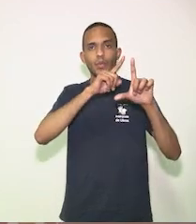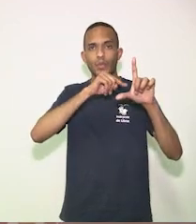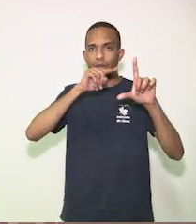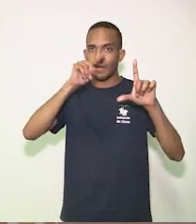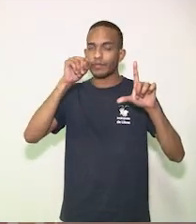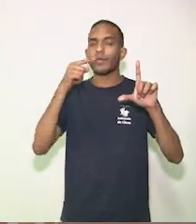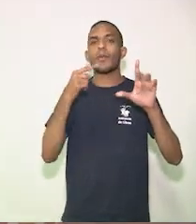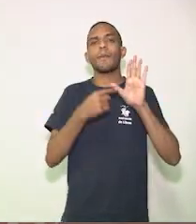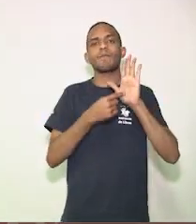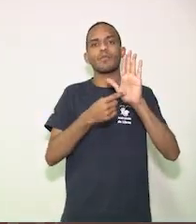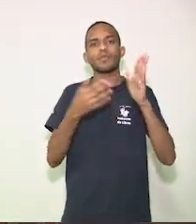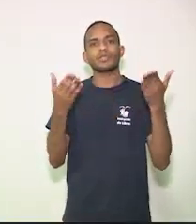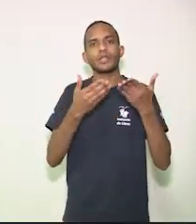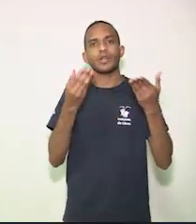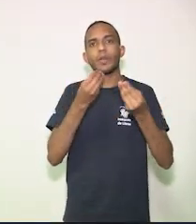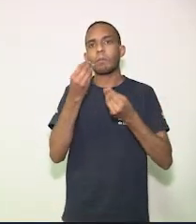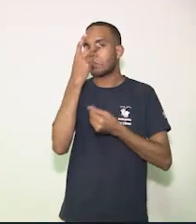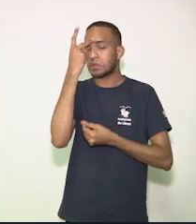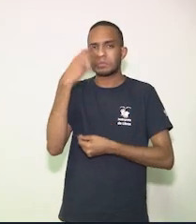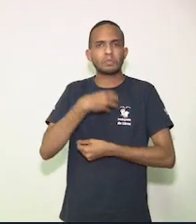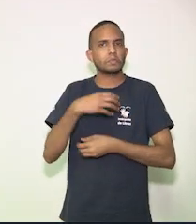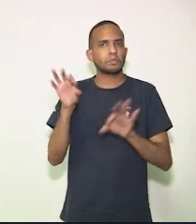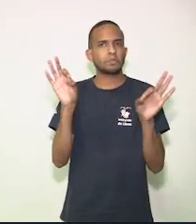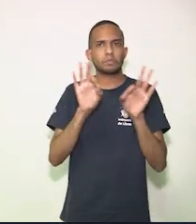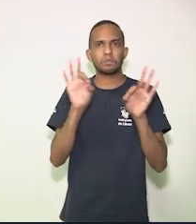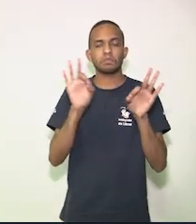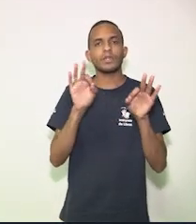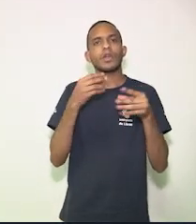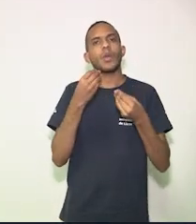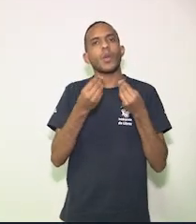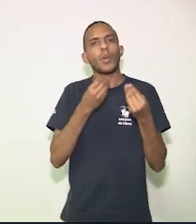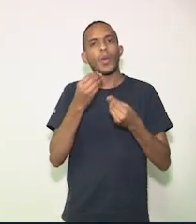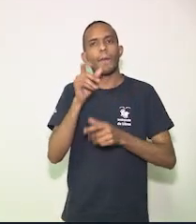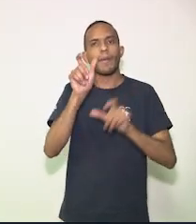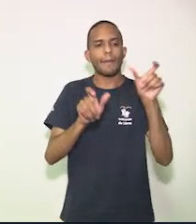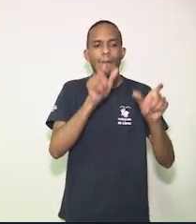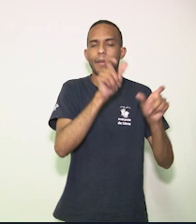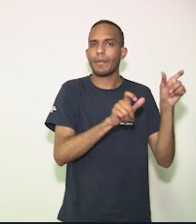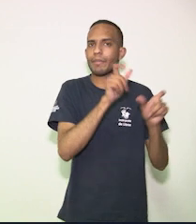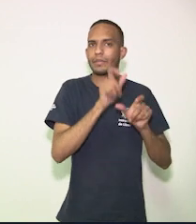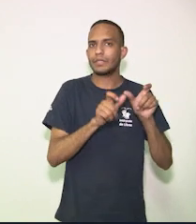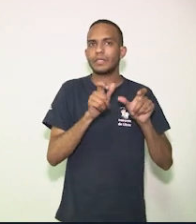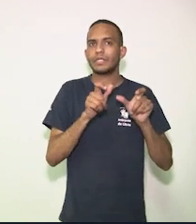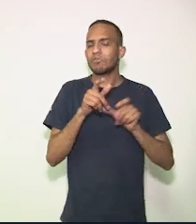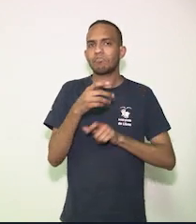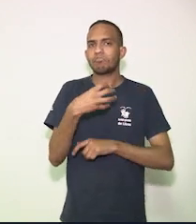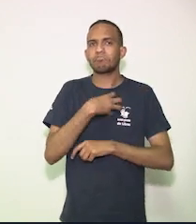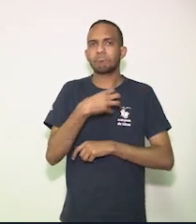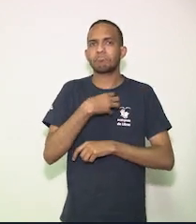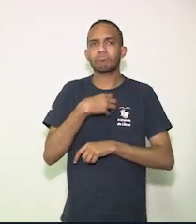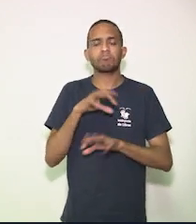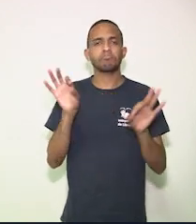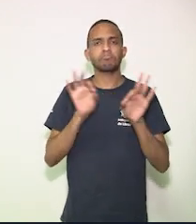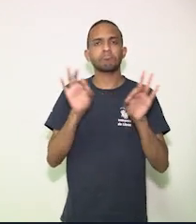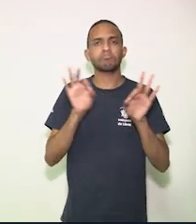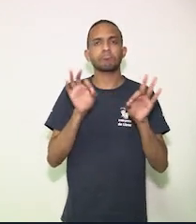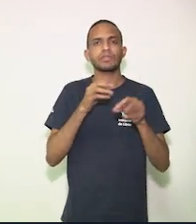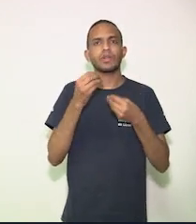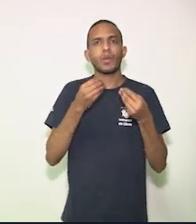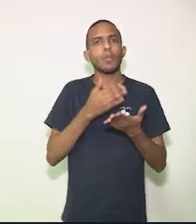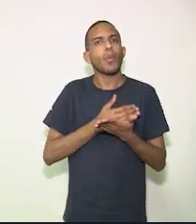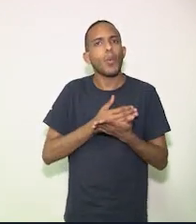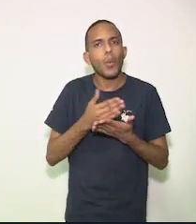Este gráfico mostra a proporção dos assintomáticos, a proporção de indivíduos que não referiram sintomas